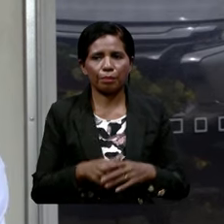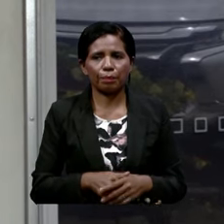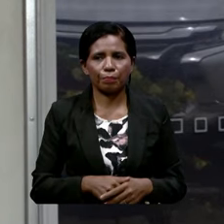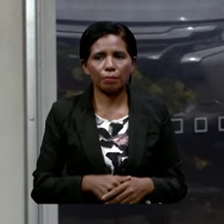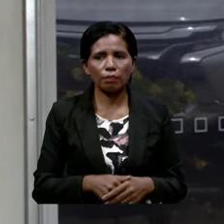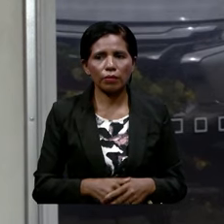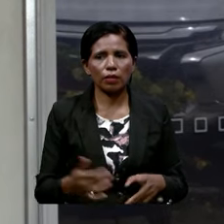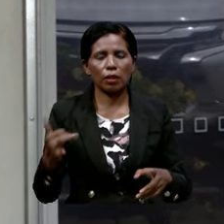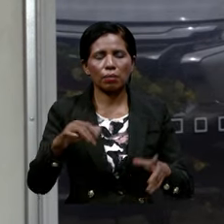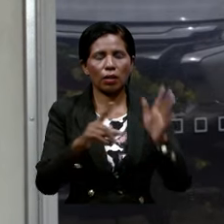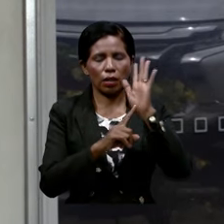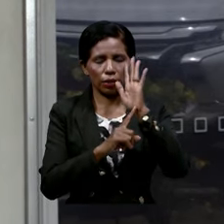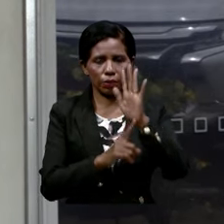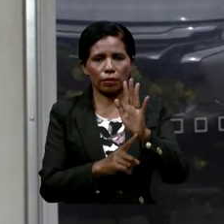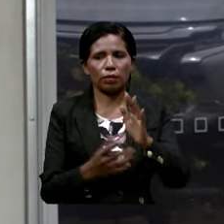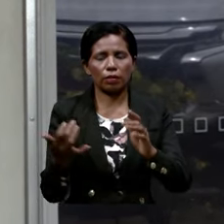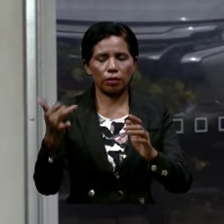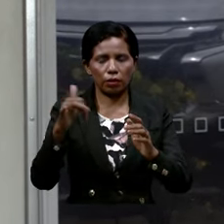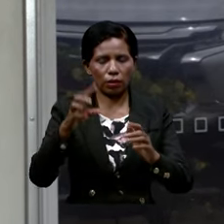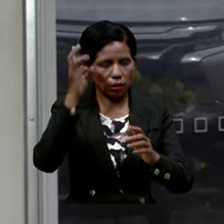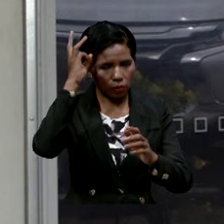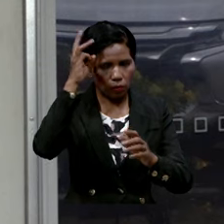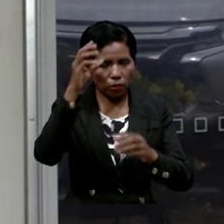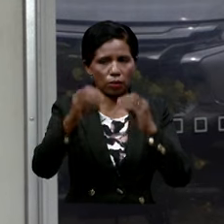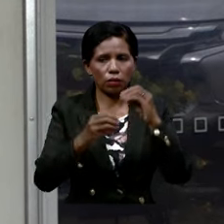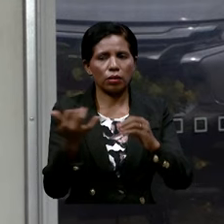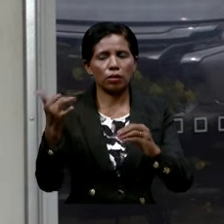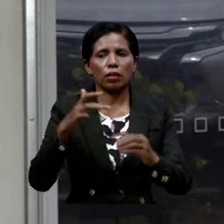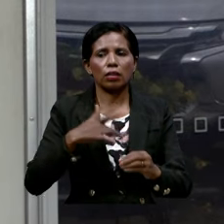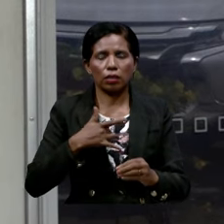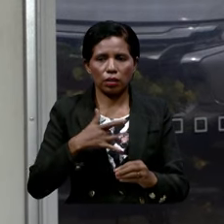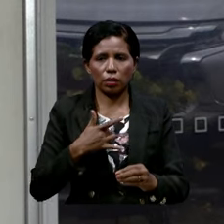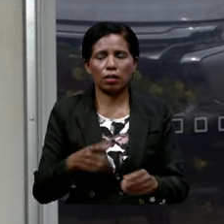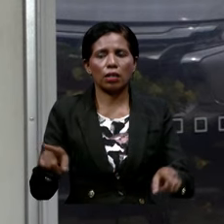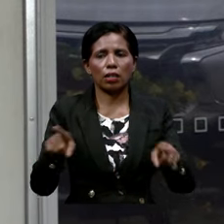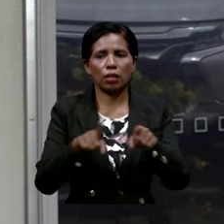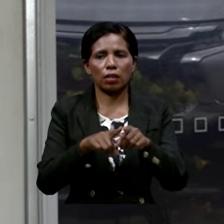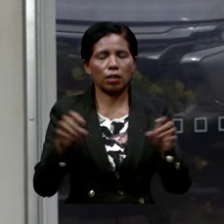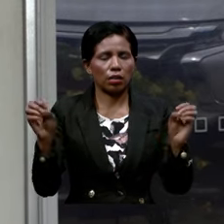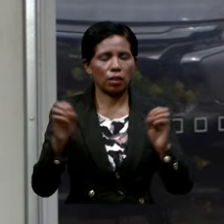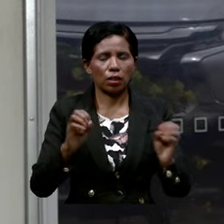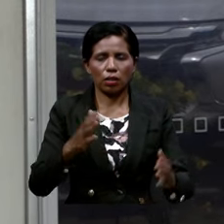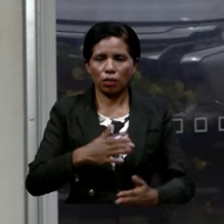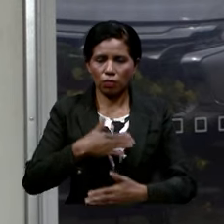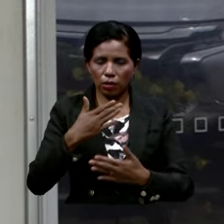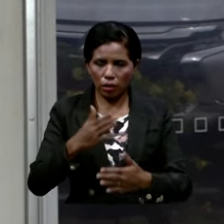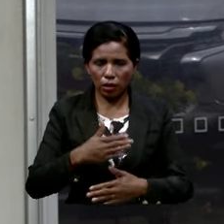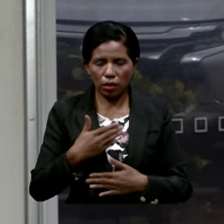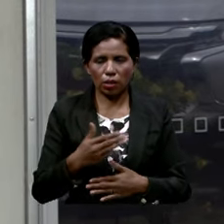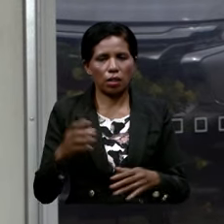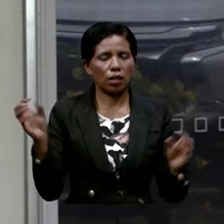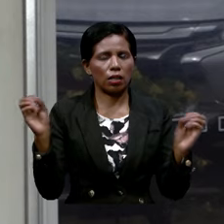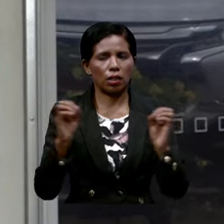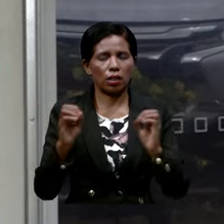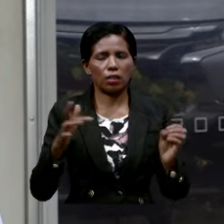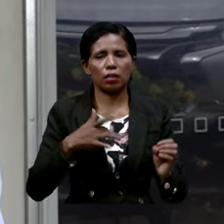né mas ir mais a toa ela ser nínia preocupação da né que se ir sente a nessa ladum confortável ladum